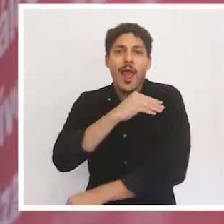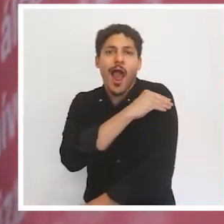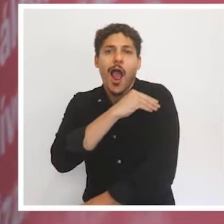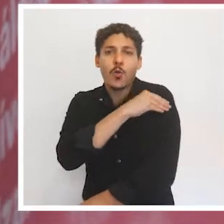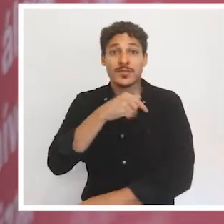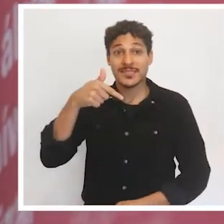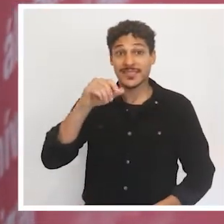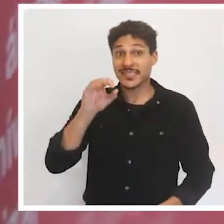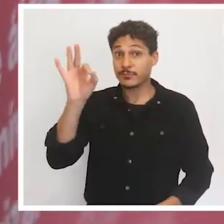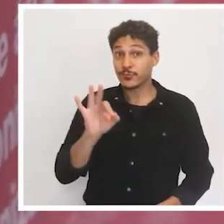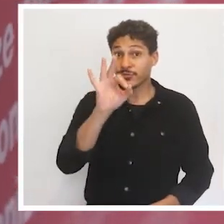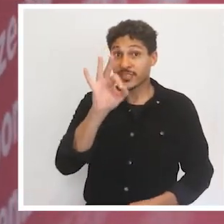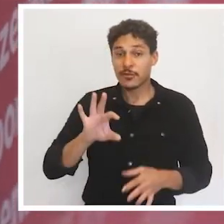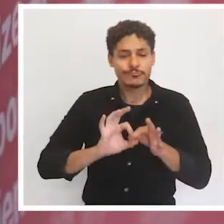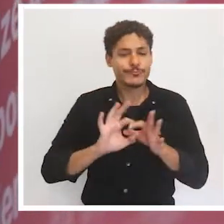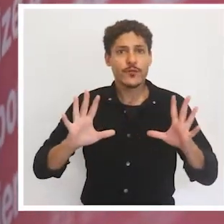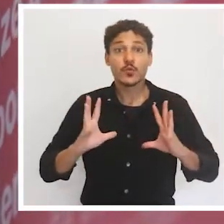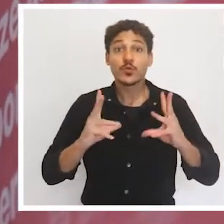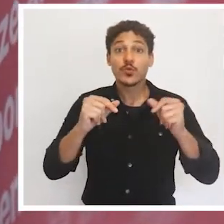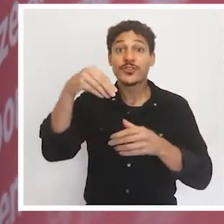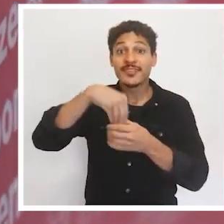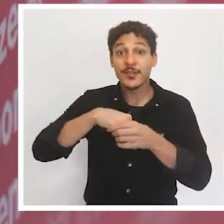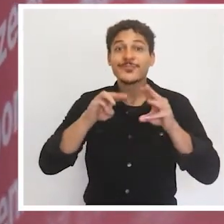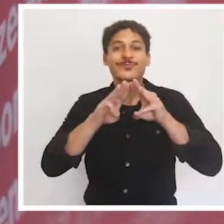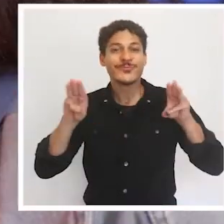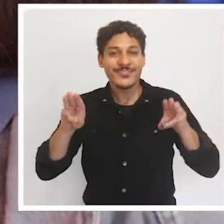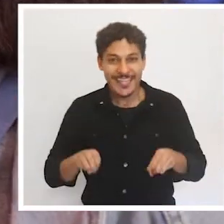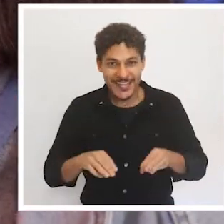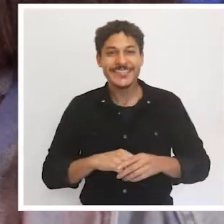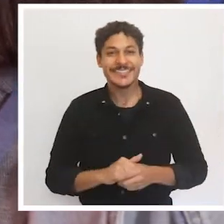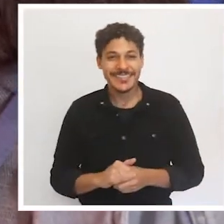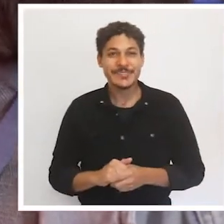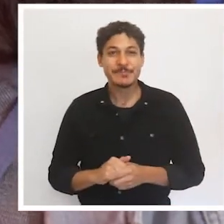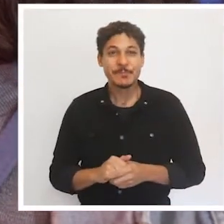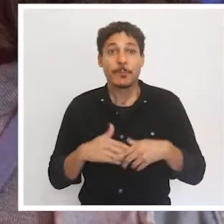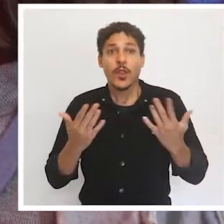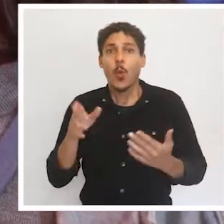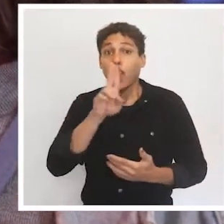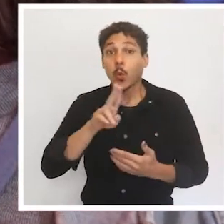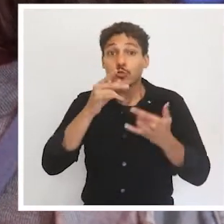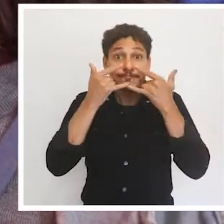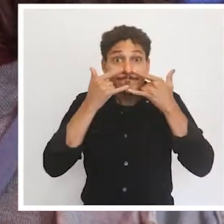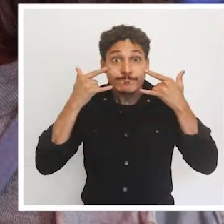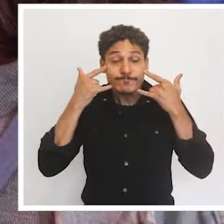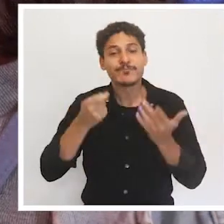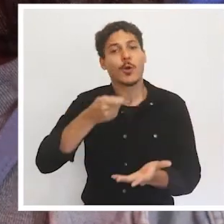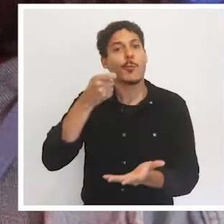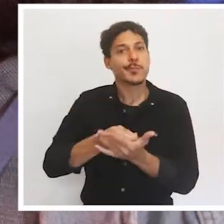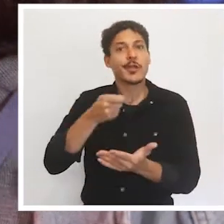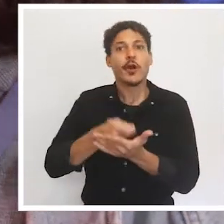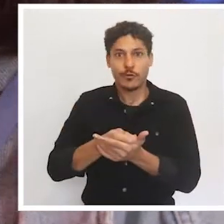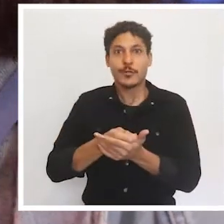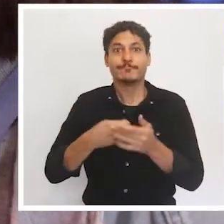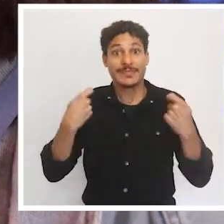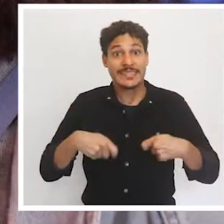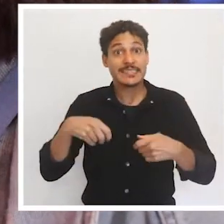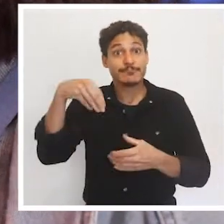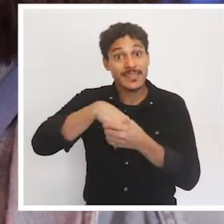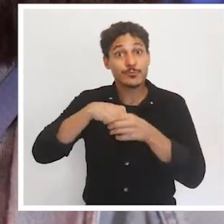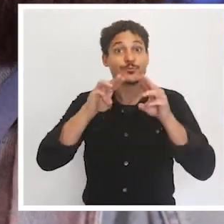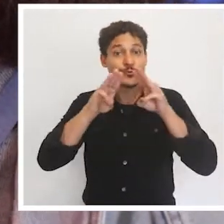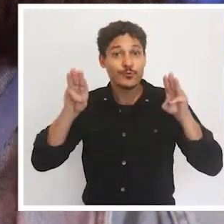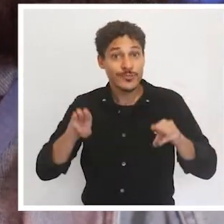em gel 70% estão disponíveis no museu. Uso de máscaras é obrigatório nas dependências do museu.